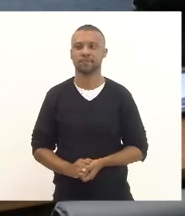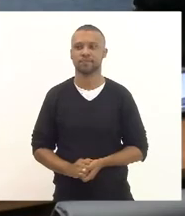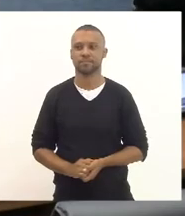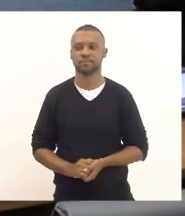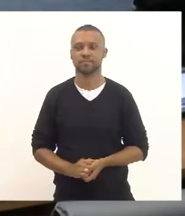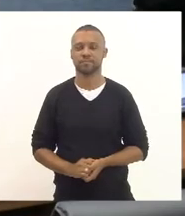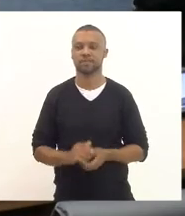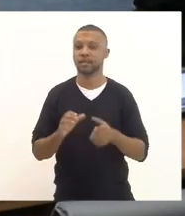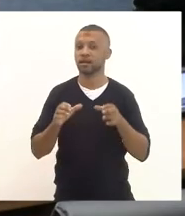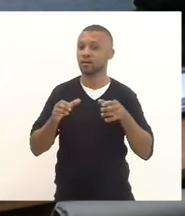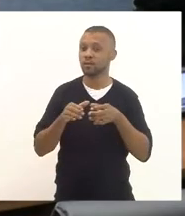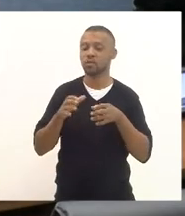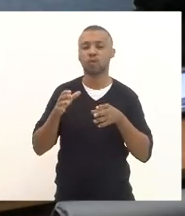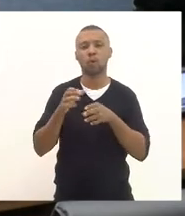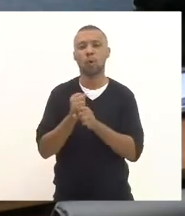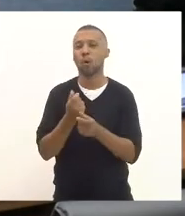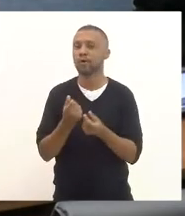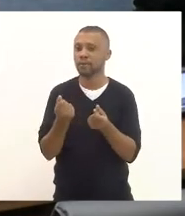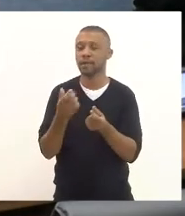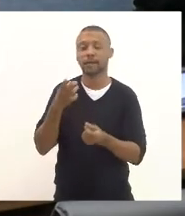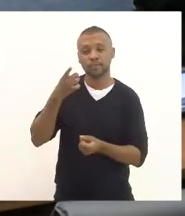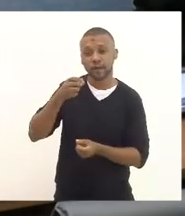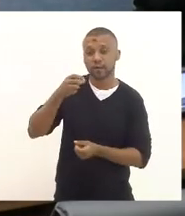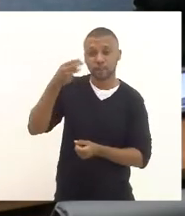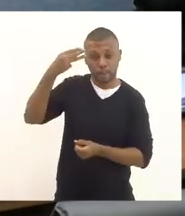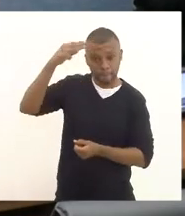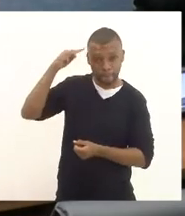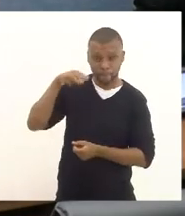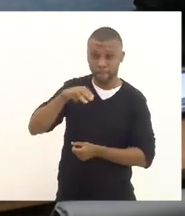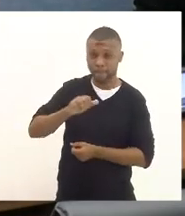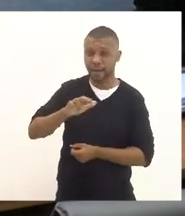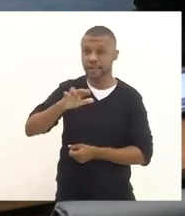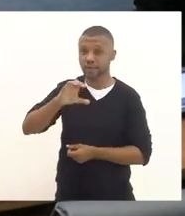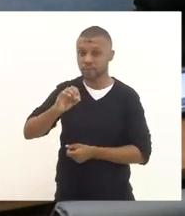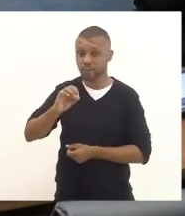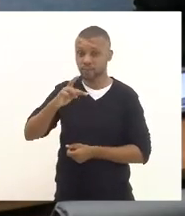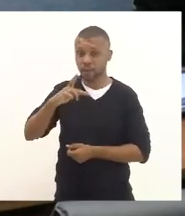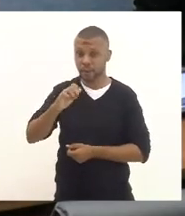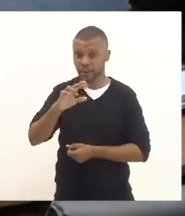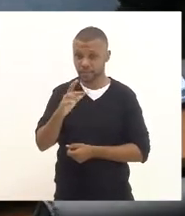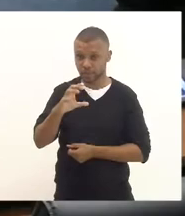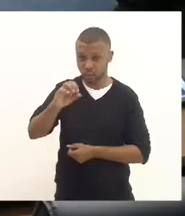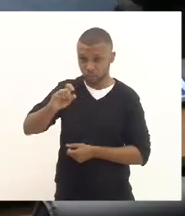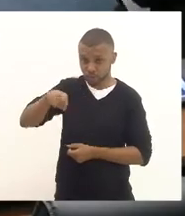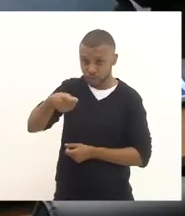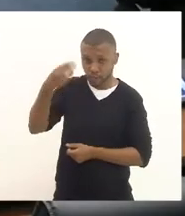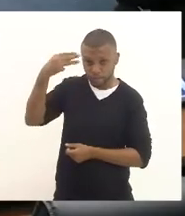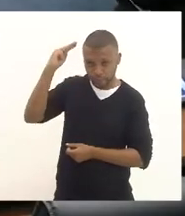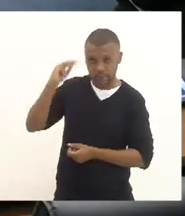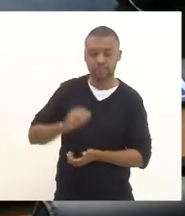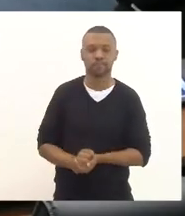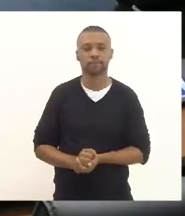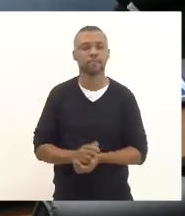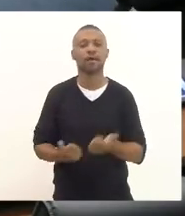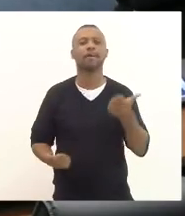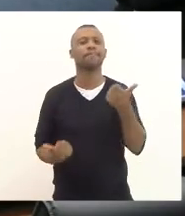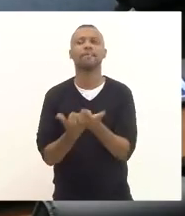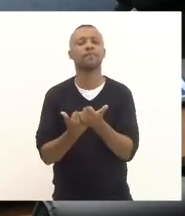e ela comissão de orçamento Deputado Márcio Pacheco a tá favorável